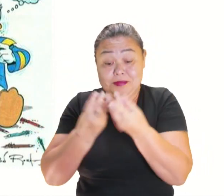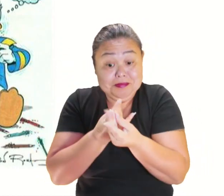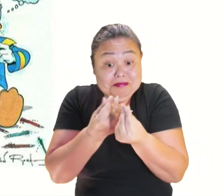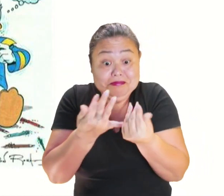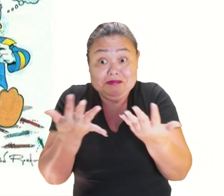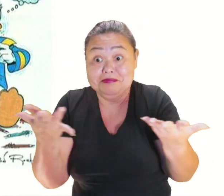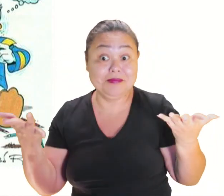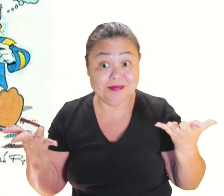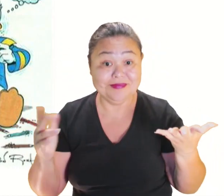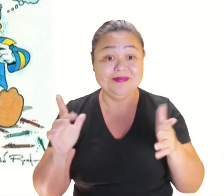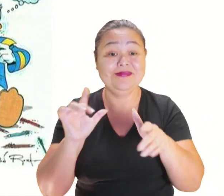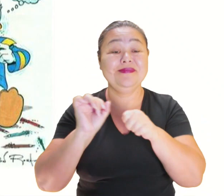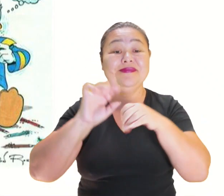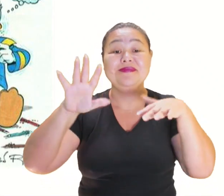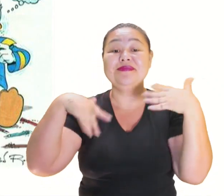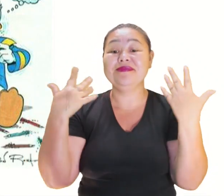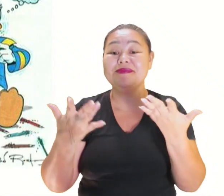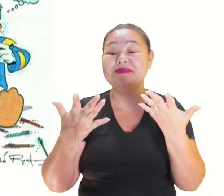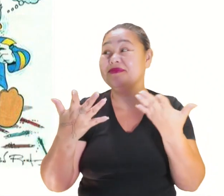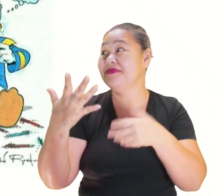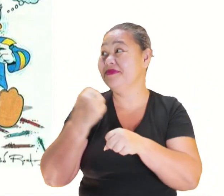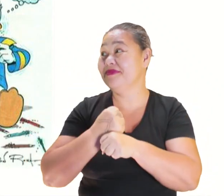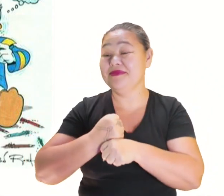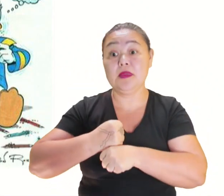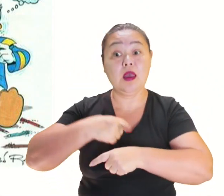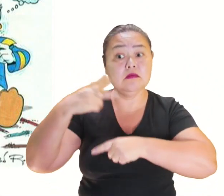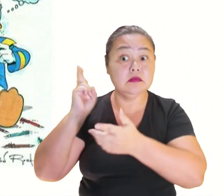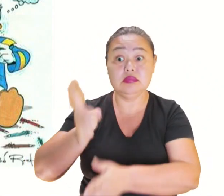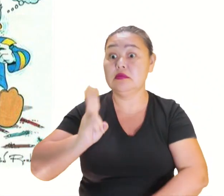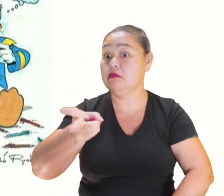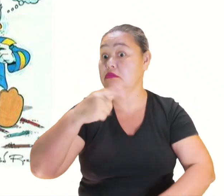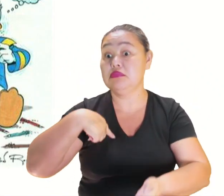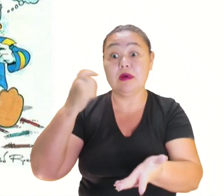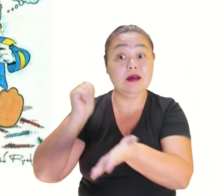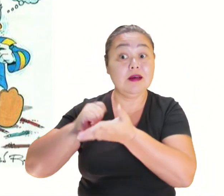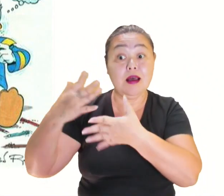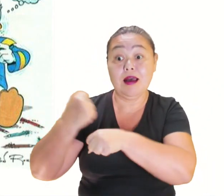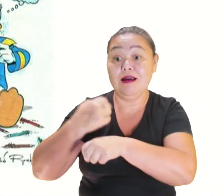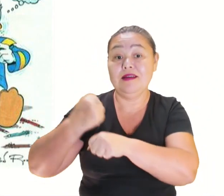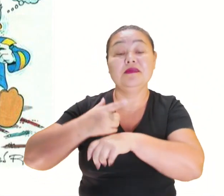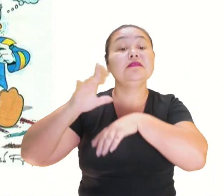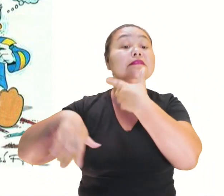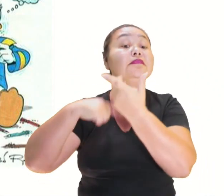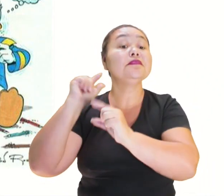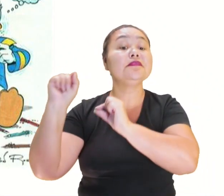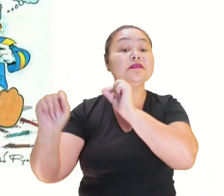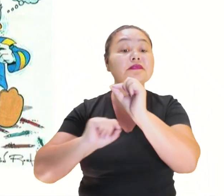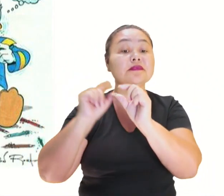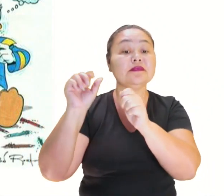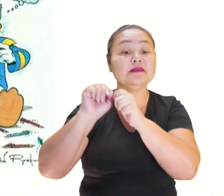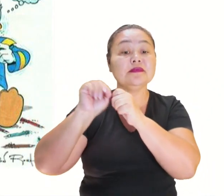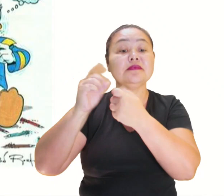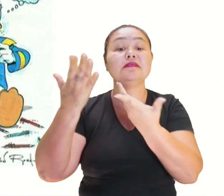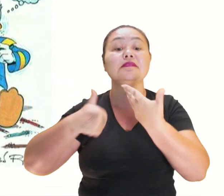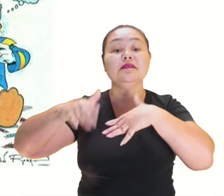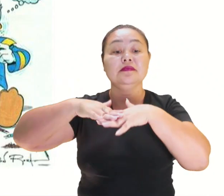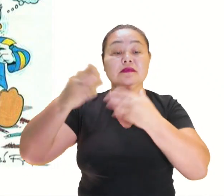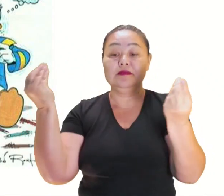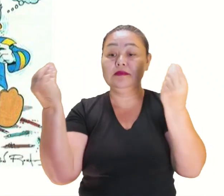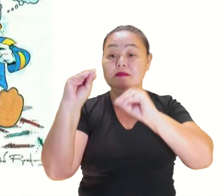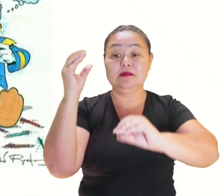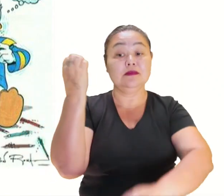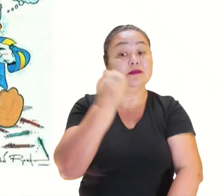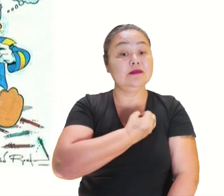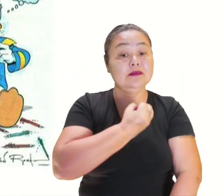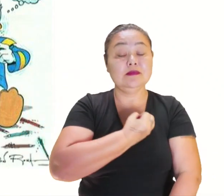imensuráveis. Então, o que são, cálculos intermináveis, né? O que são expressões algébricas? São expressões matemáticas